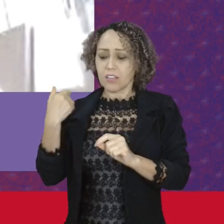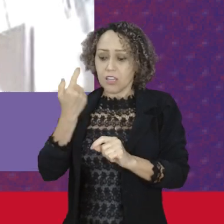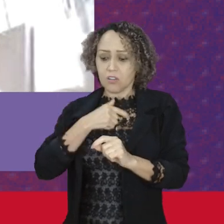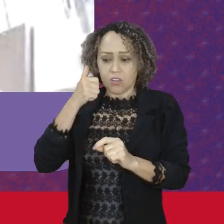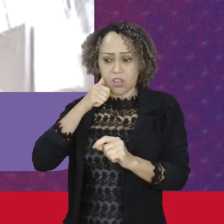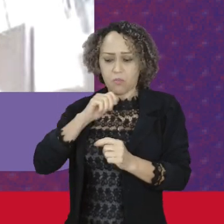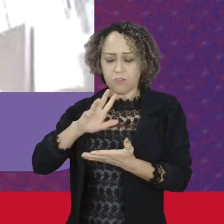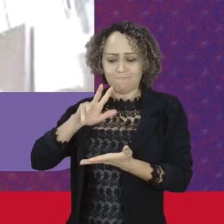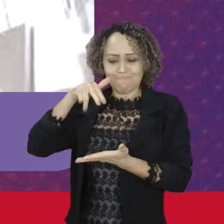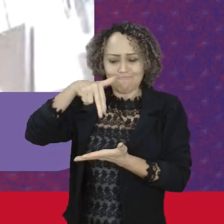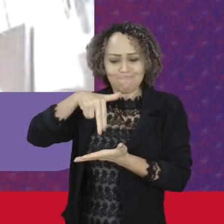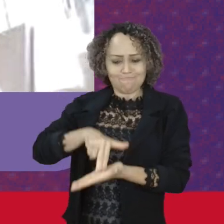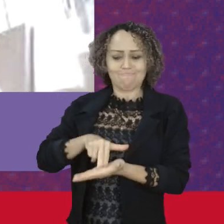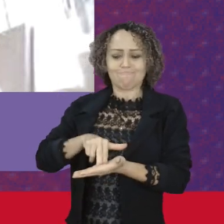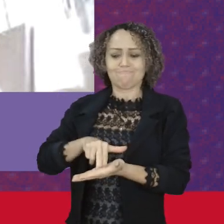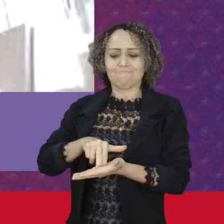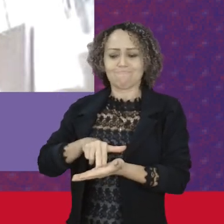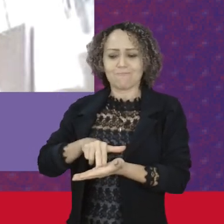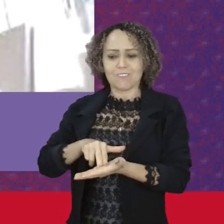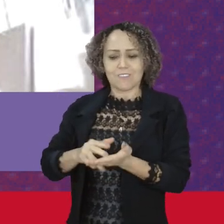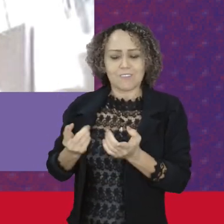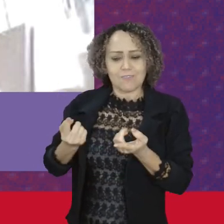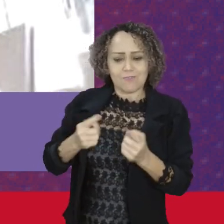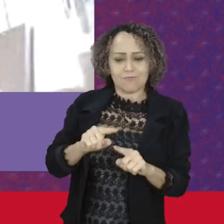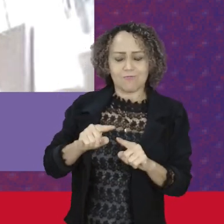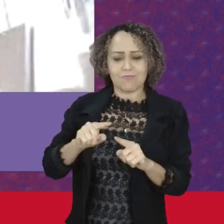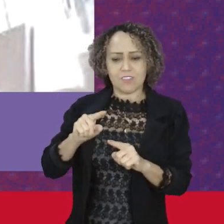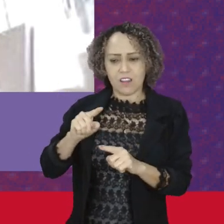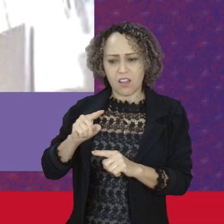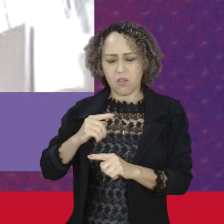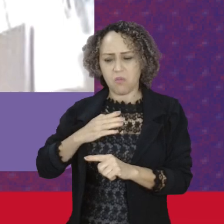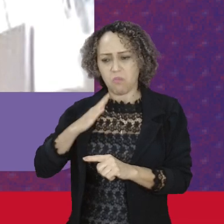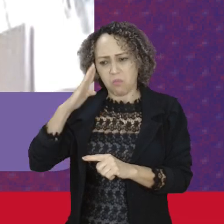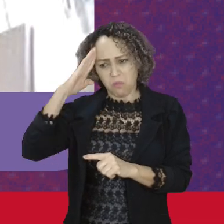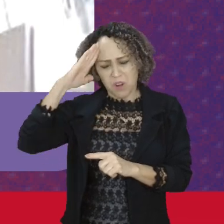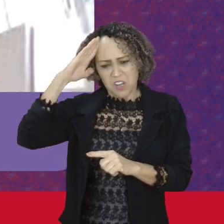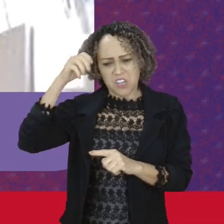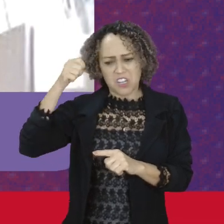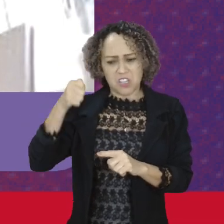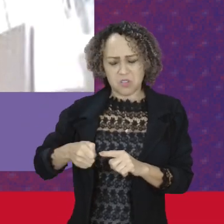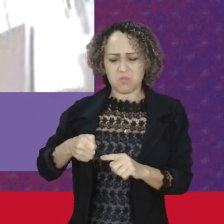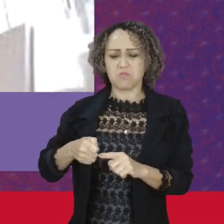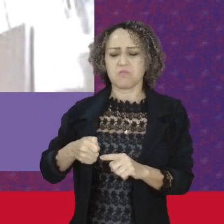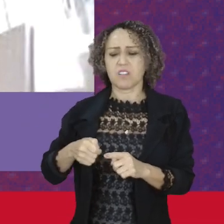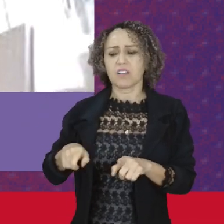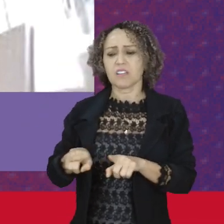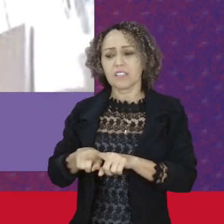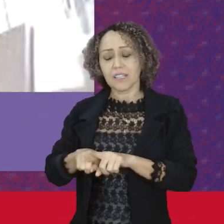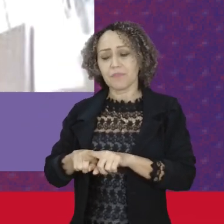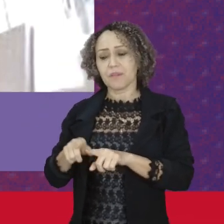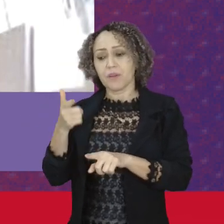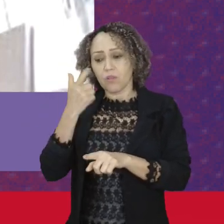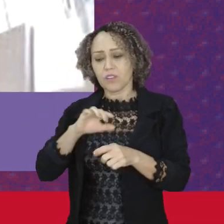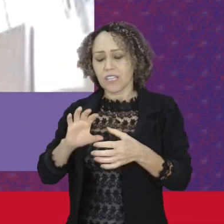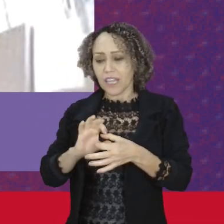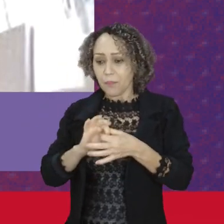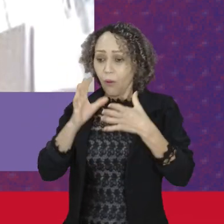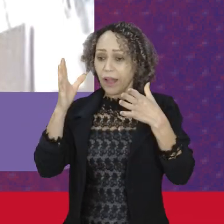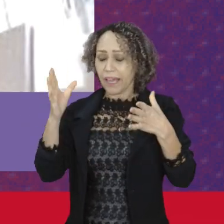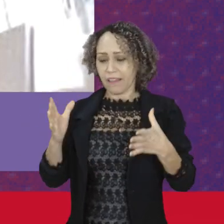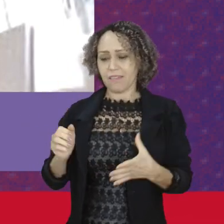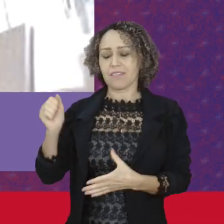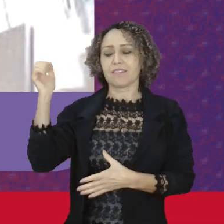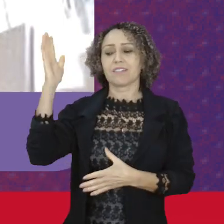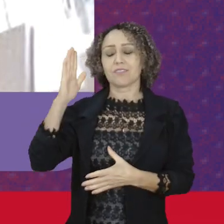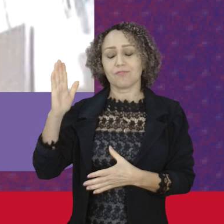enquanto mulheres à ditadura civil-militar e a luta pela democracia no Brasil, assim, né? Pensar que